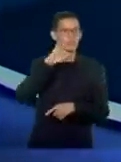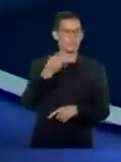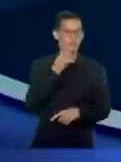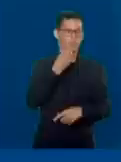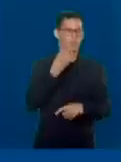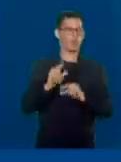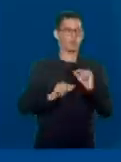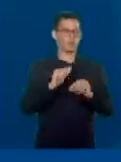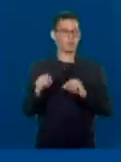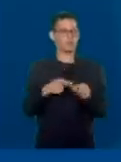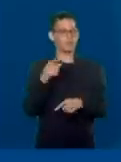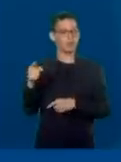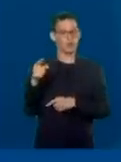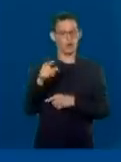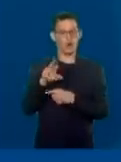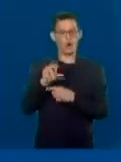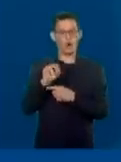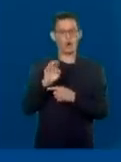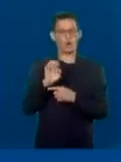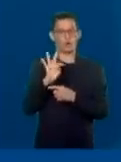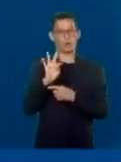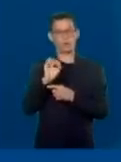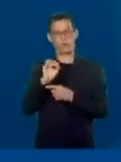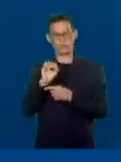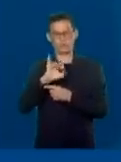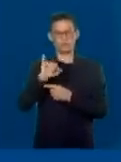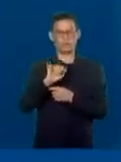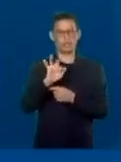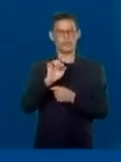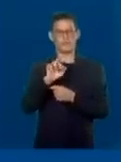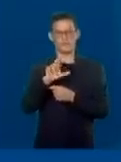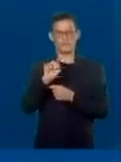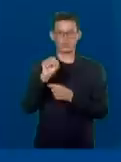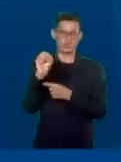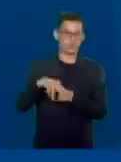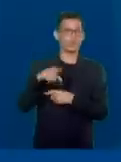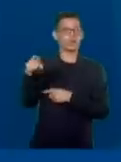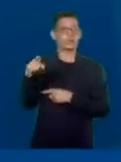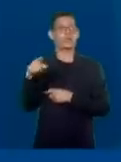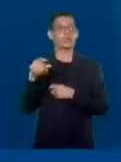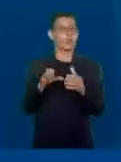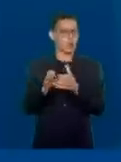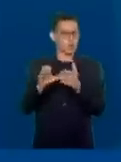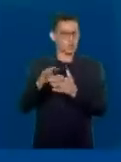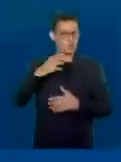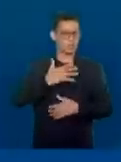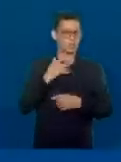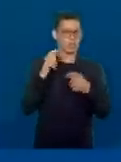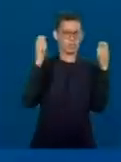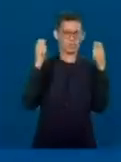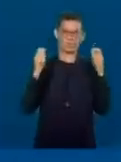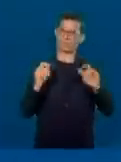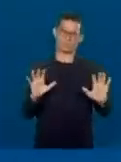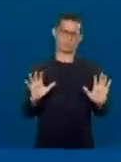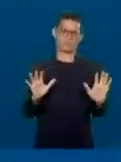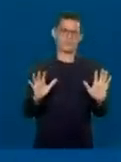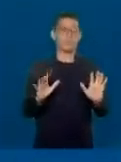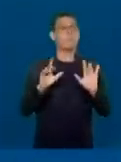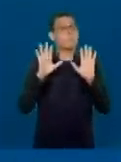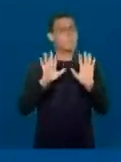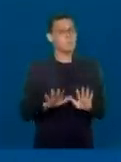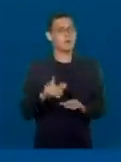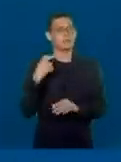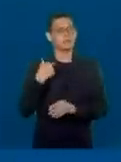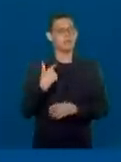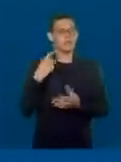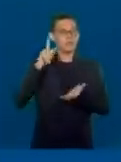Jefferson coordena a minha campanha e é meu amigo. Ele não coordena a minha campanha. E não tem nada de amizade. Tanto